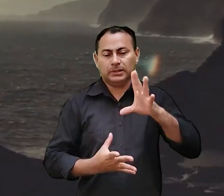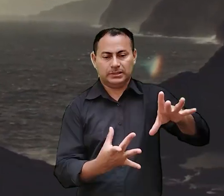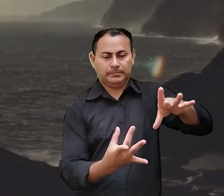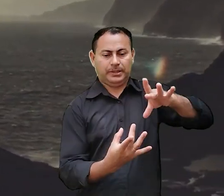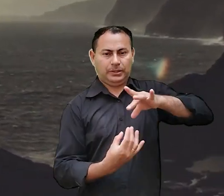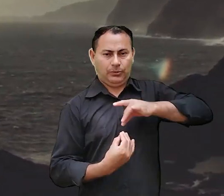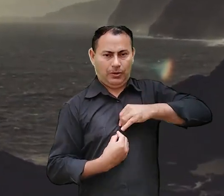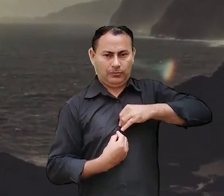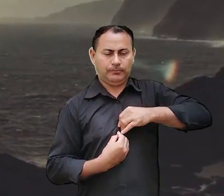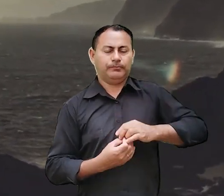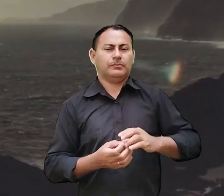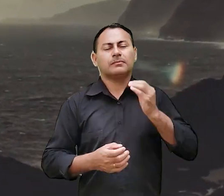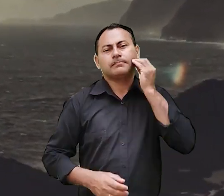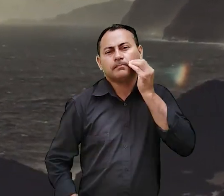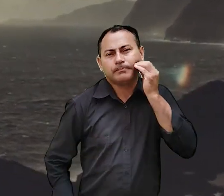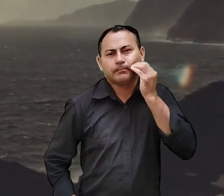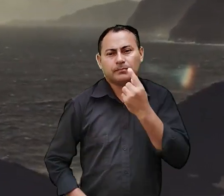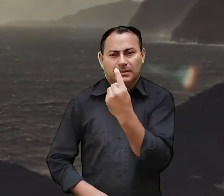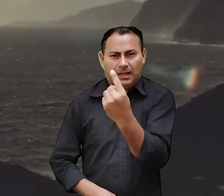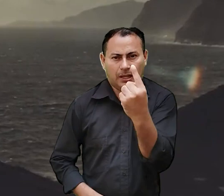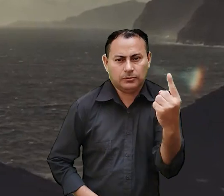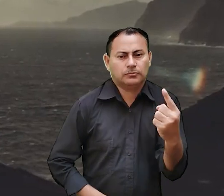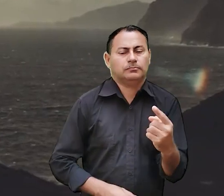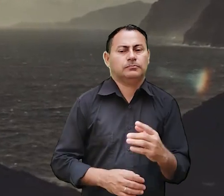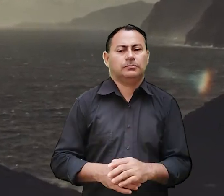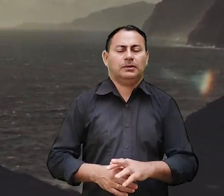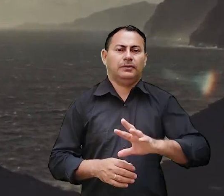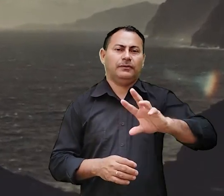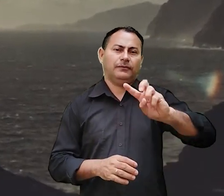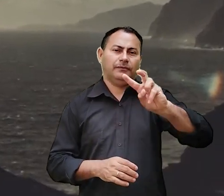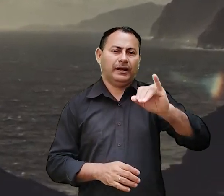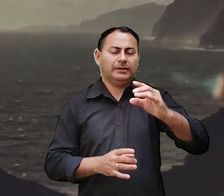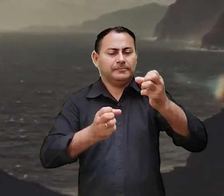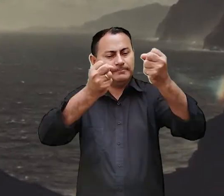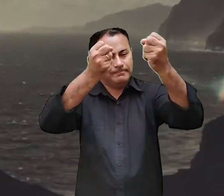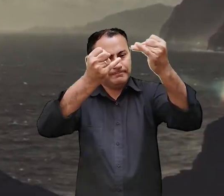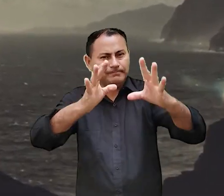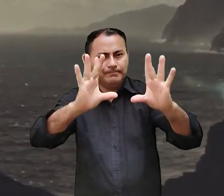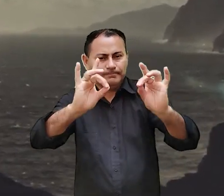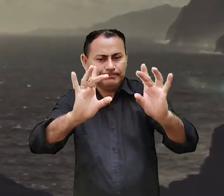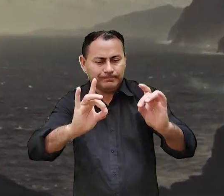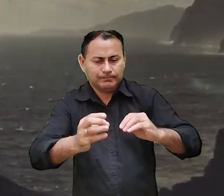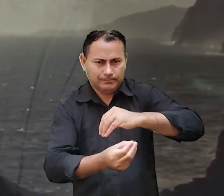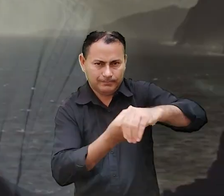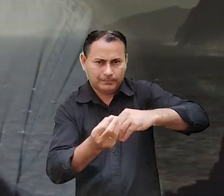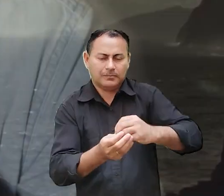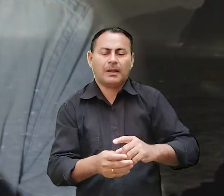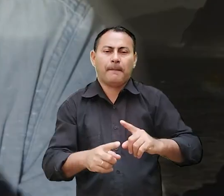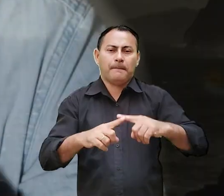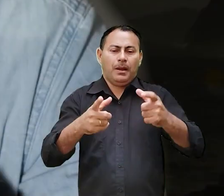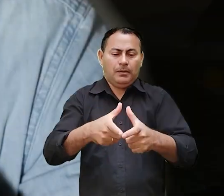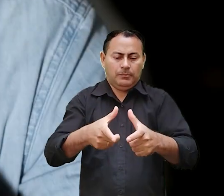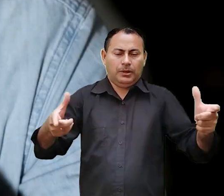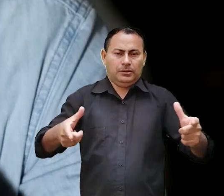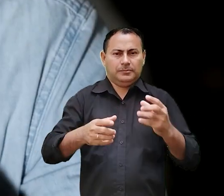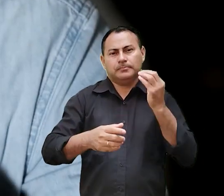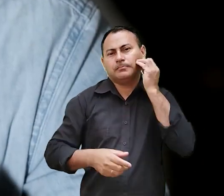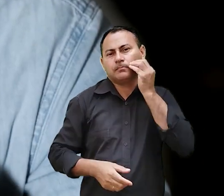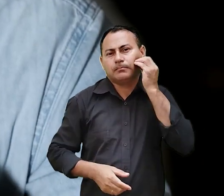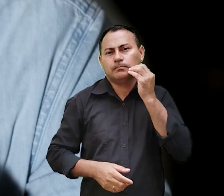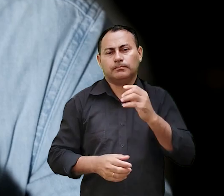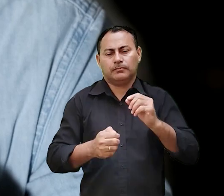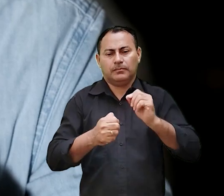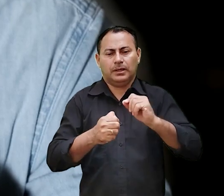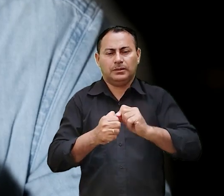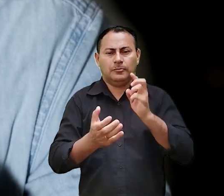já vimos isto antes a experiência de cada um varia em seus detalhes envolvidos nela no entanto a maioria das